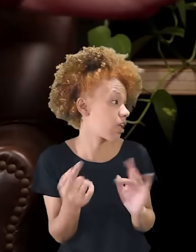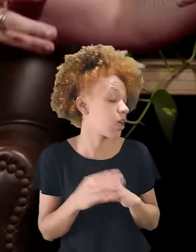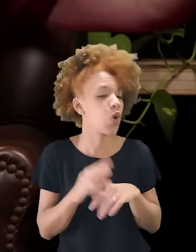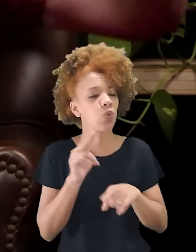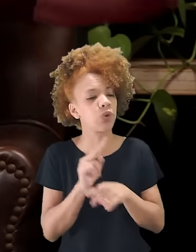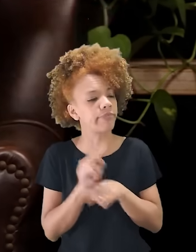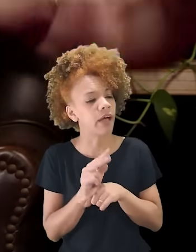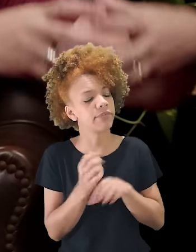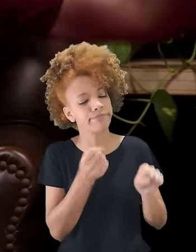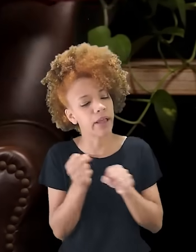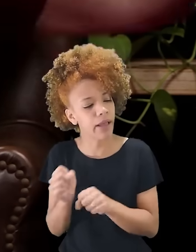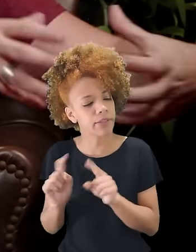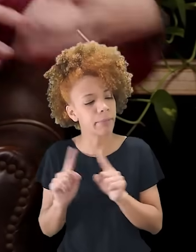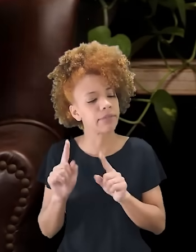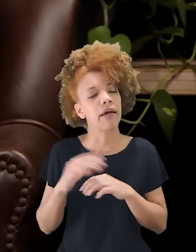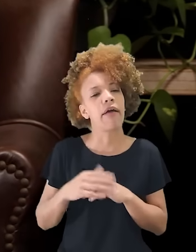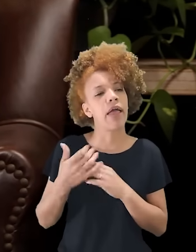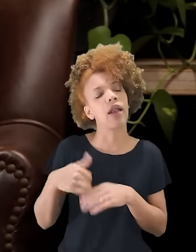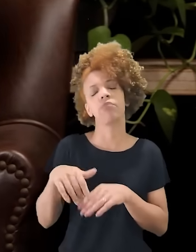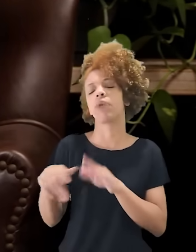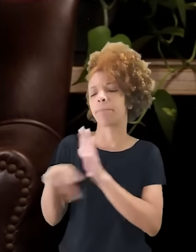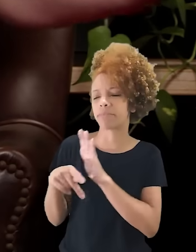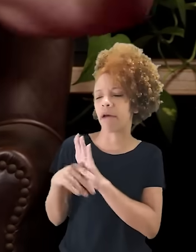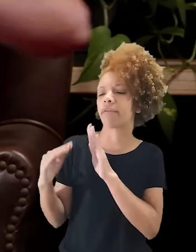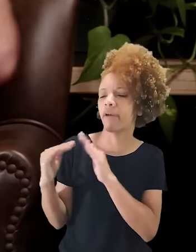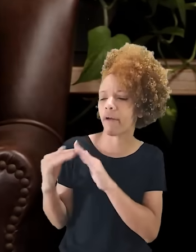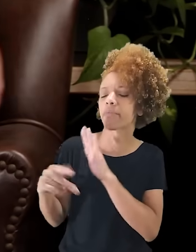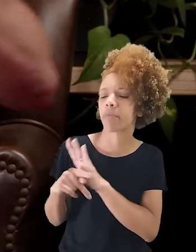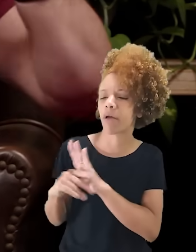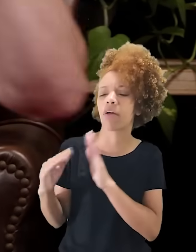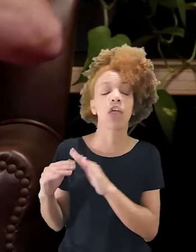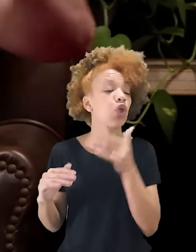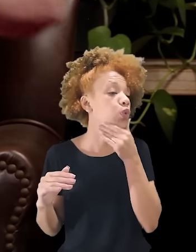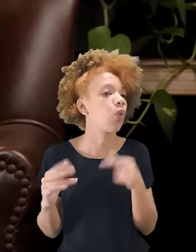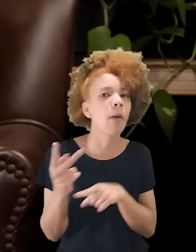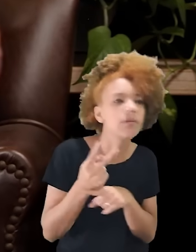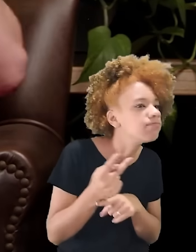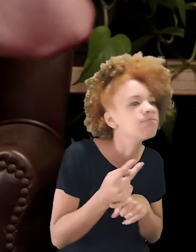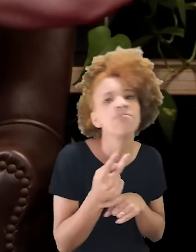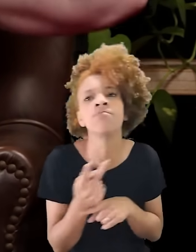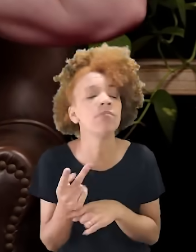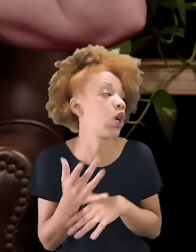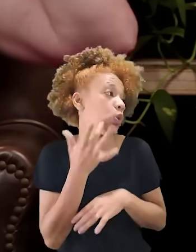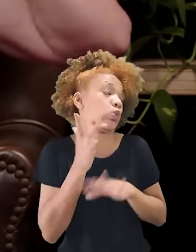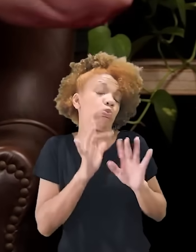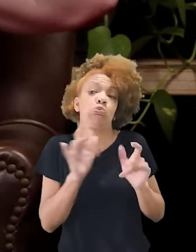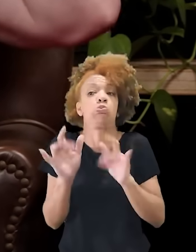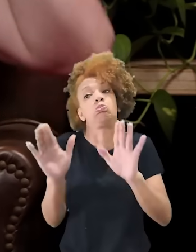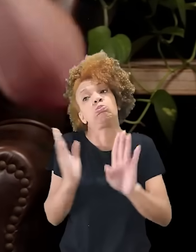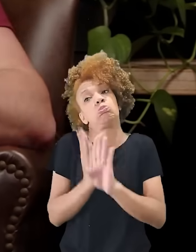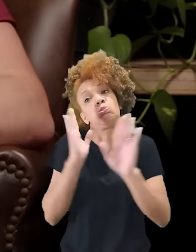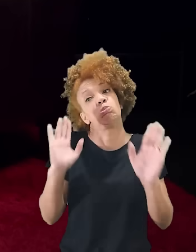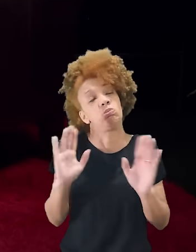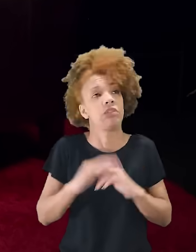cuidava da casa a casa era ela era rainha da casa rainha da casa rainha da casa e o cara saia para caçar junto eu não sei da onde vem eu acho que a